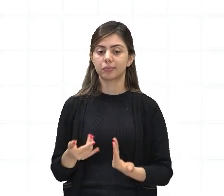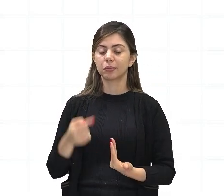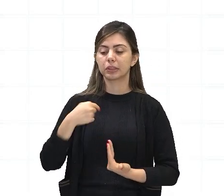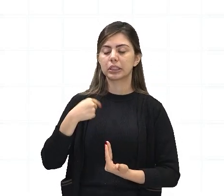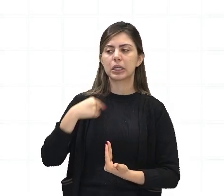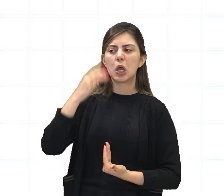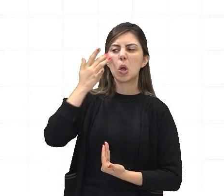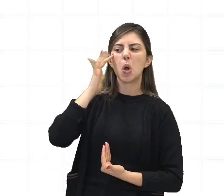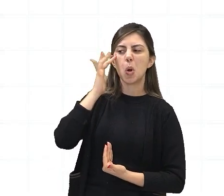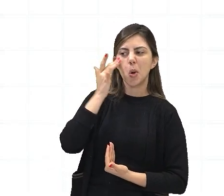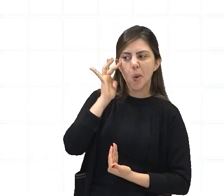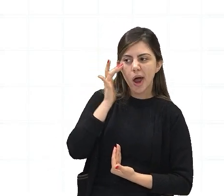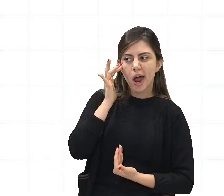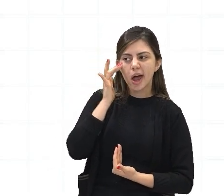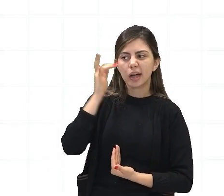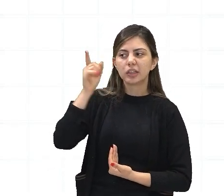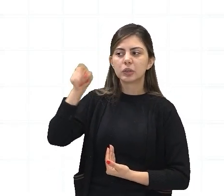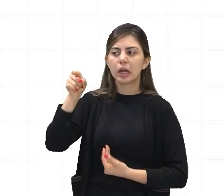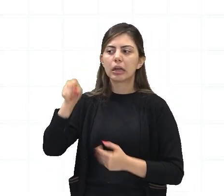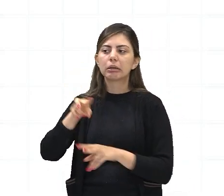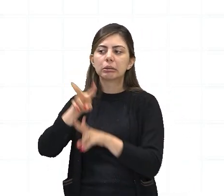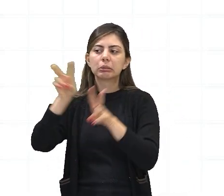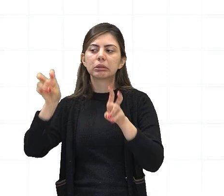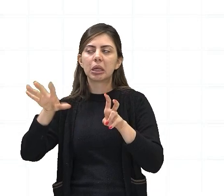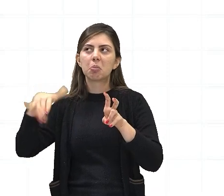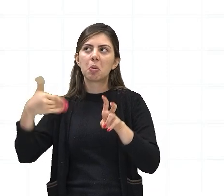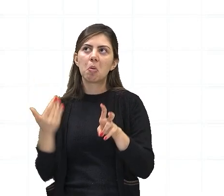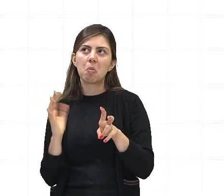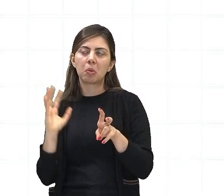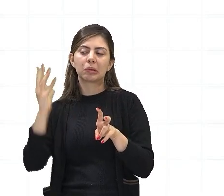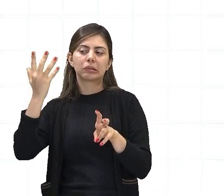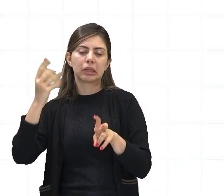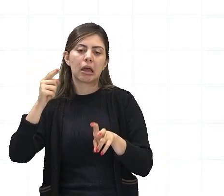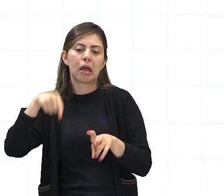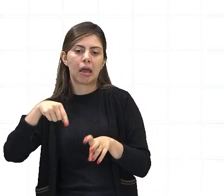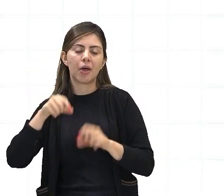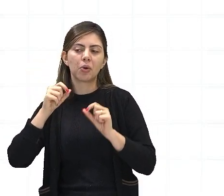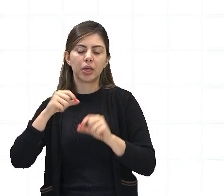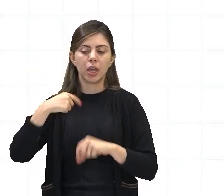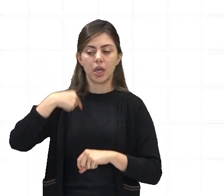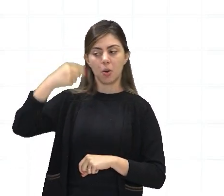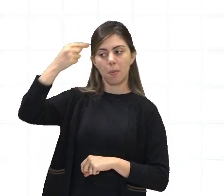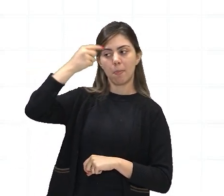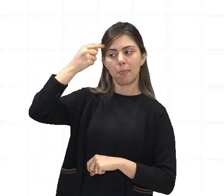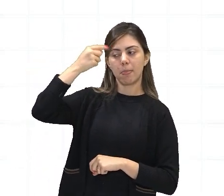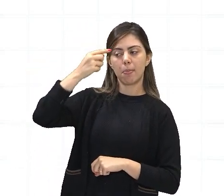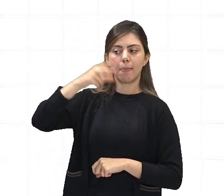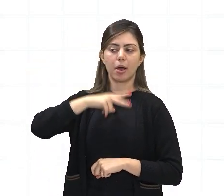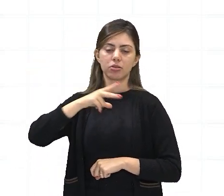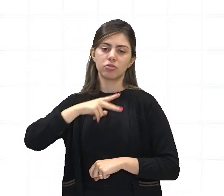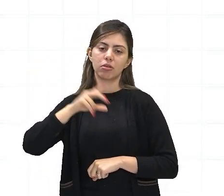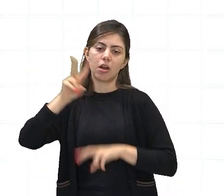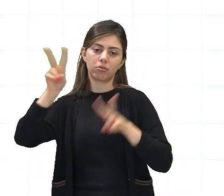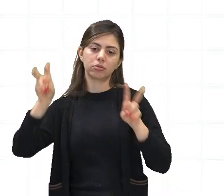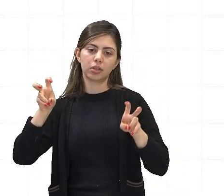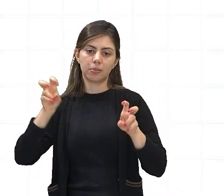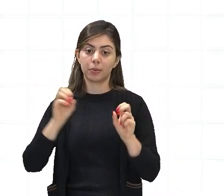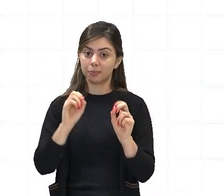eu acho em relação a um fato. É a minha maneira de pensar a respeito de algo.